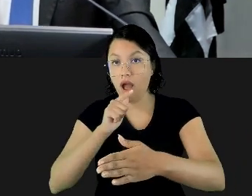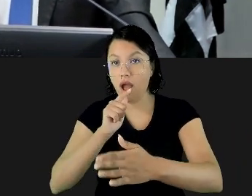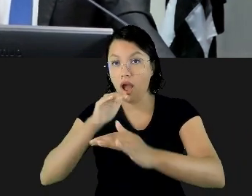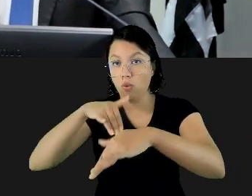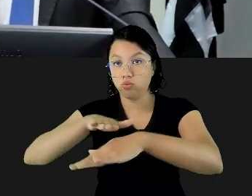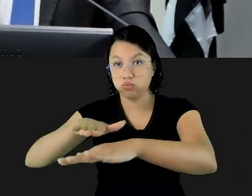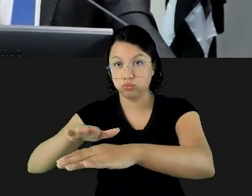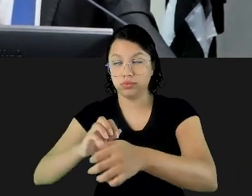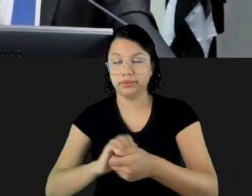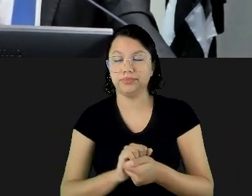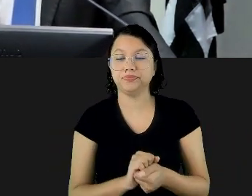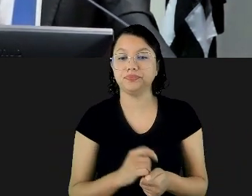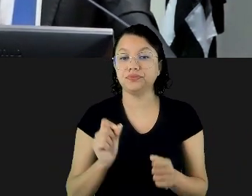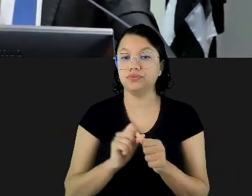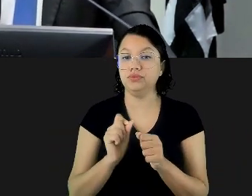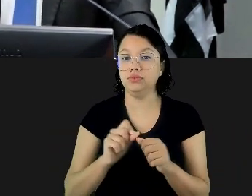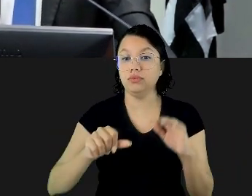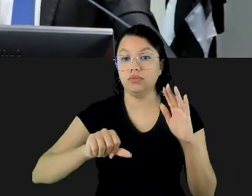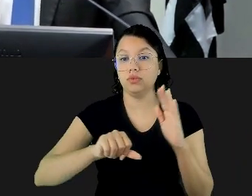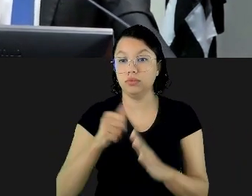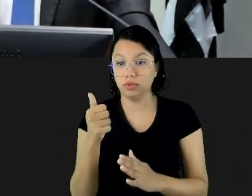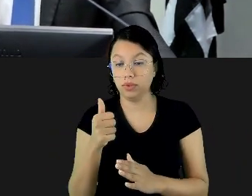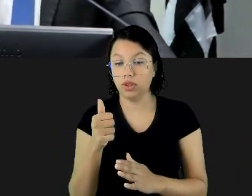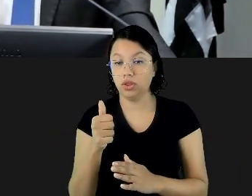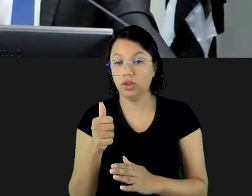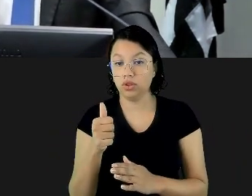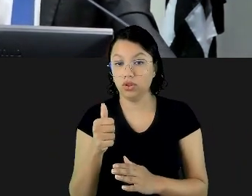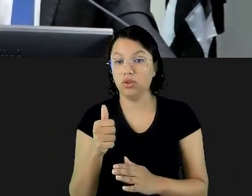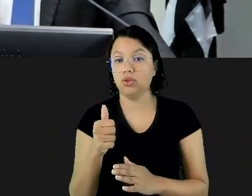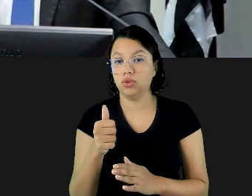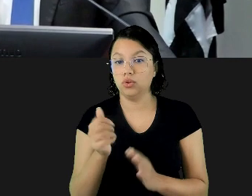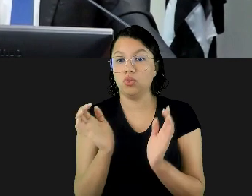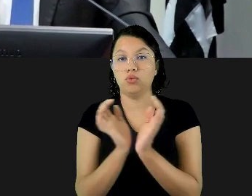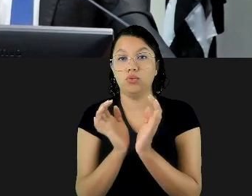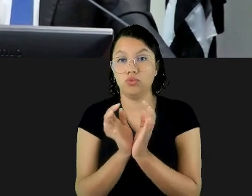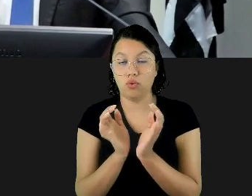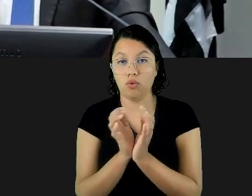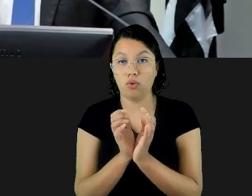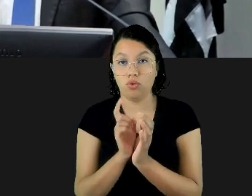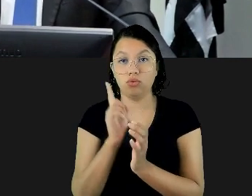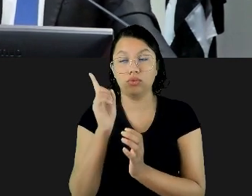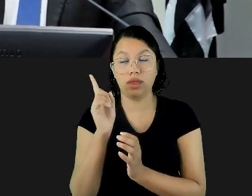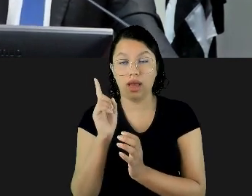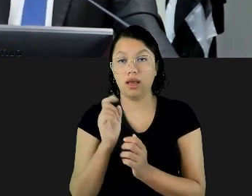Fizemos um primeiro fórum na Assembleia Legislativa.